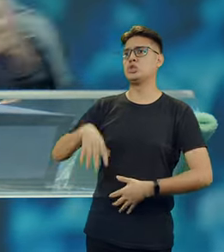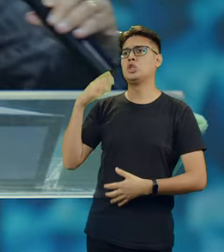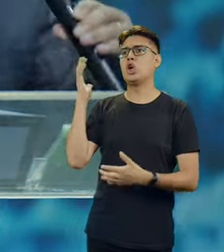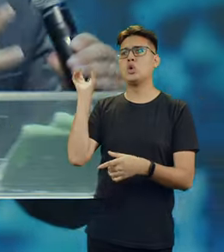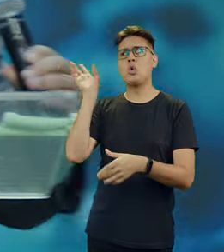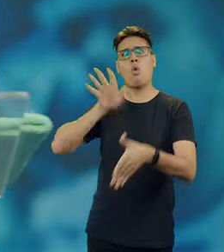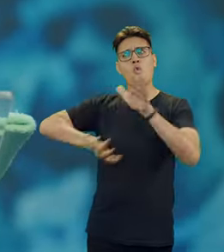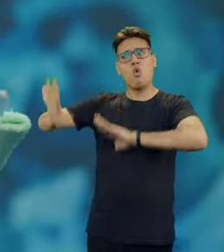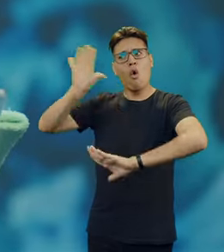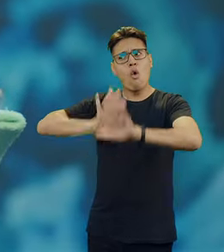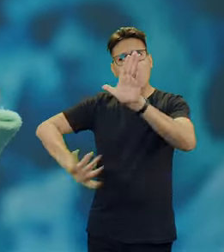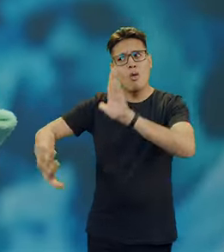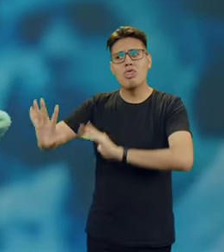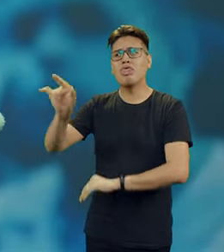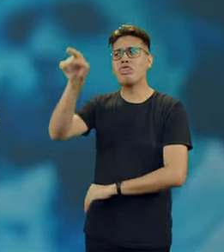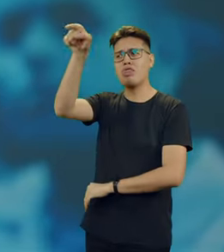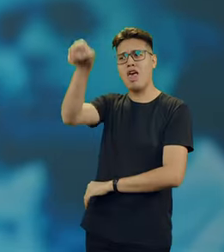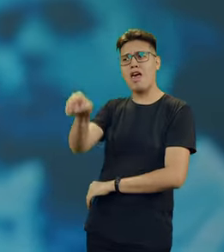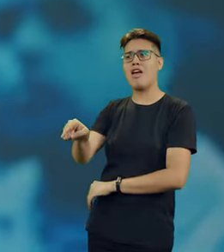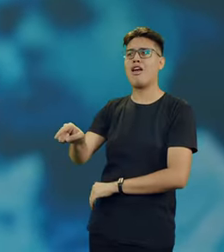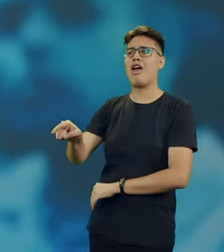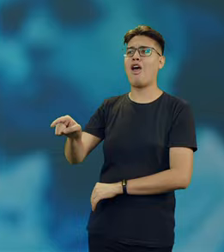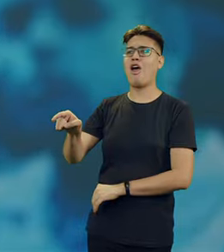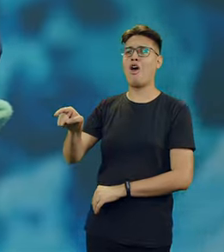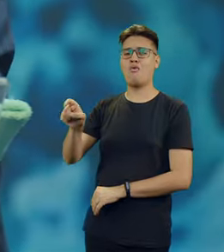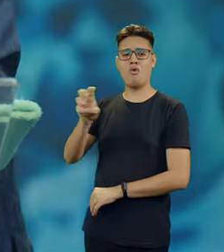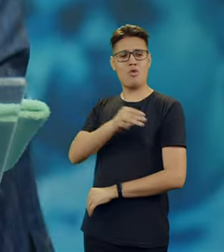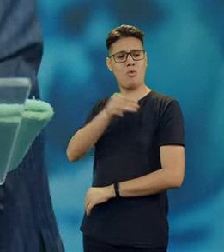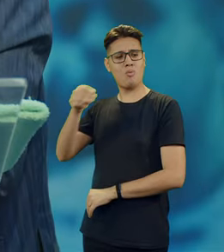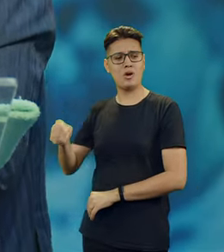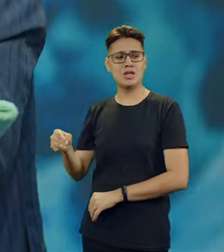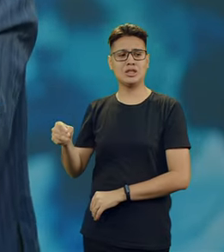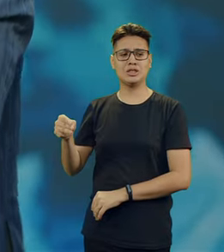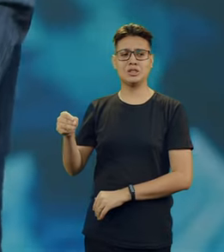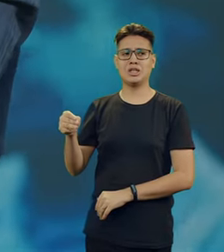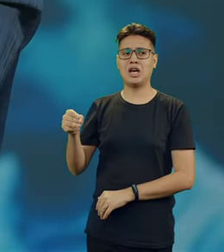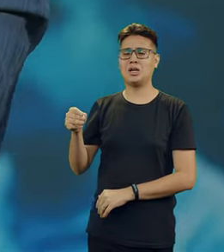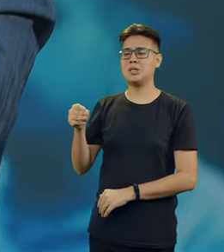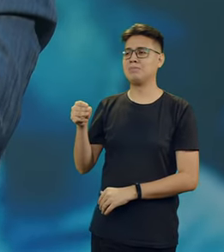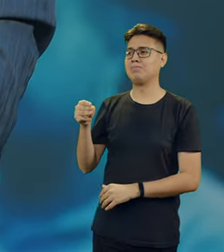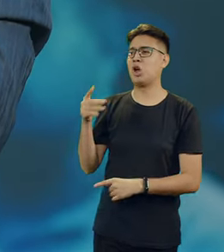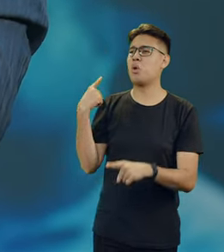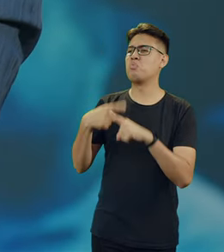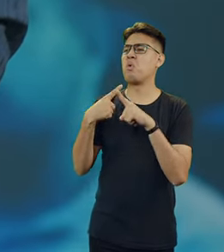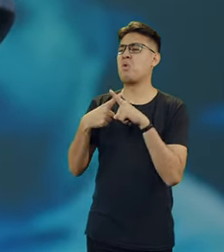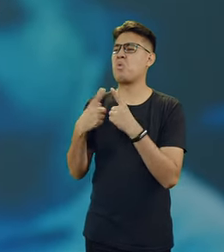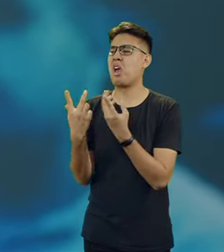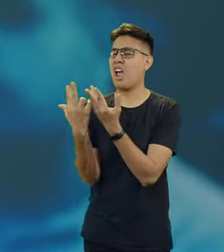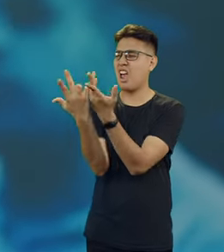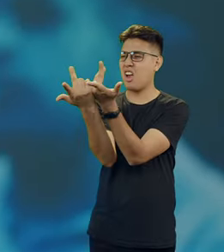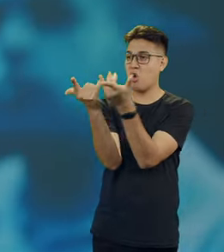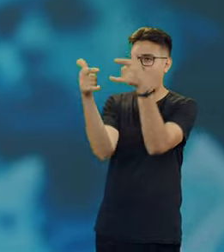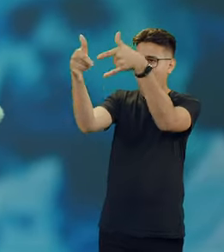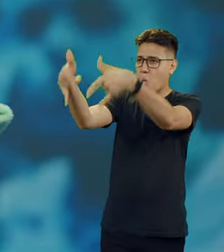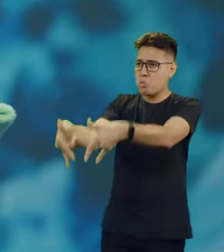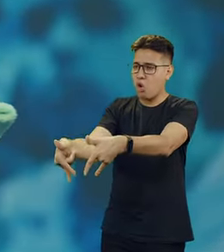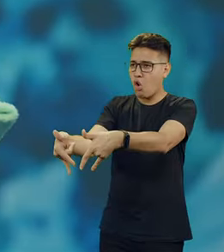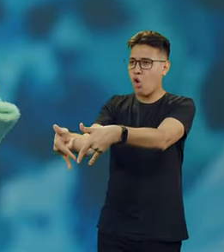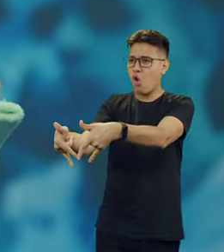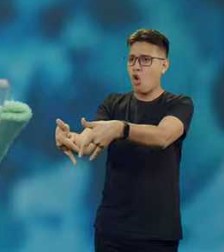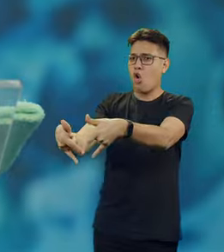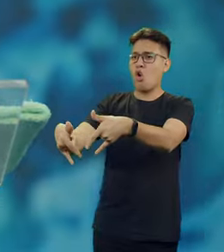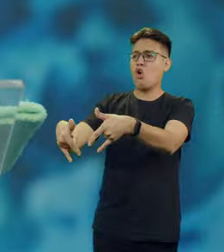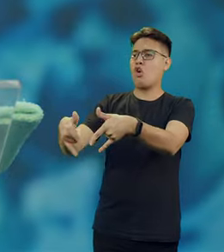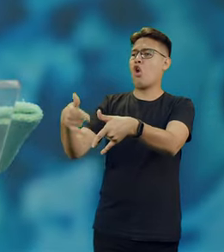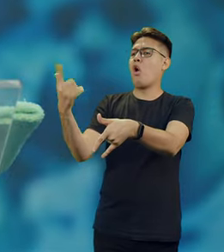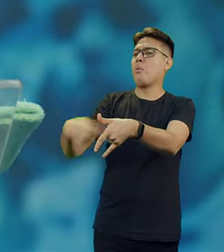e fariseus hipócritas, vocês são como sepulcros caiados, bonitos por fora,